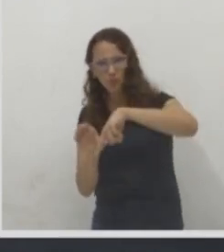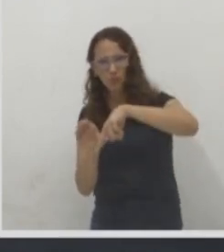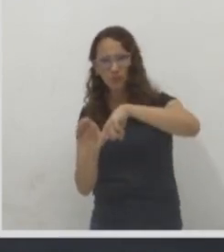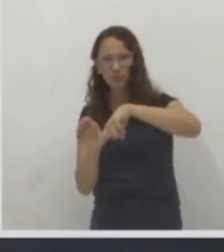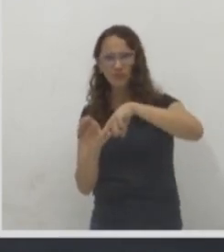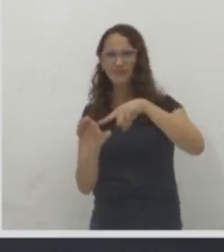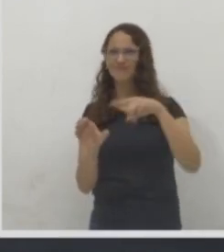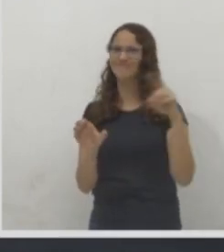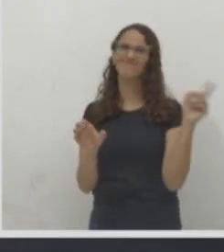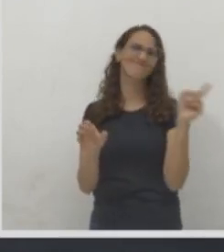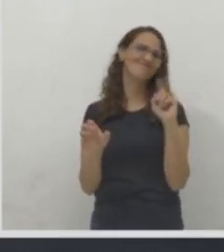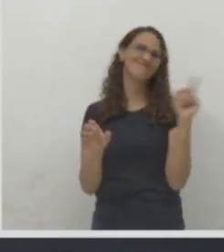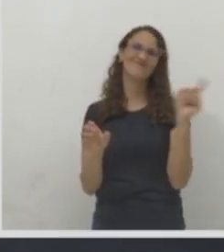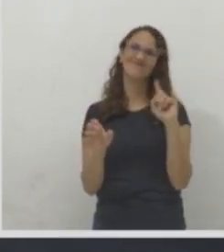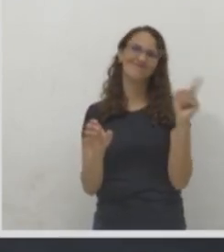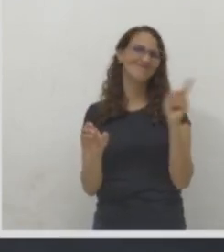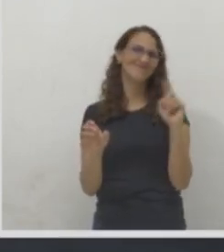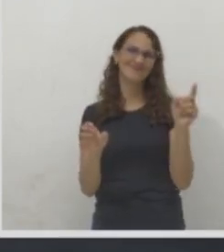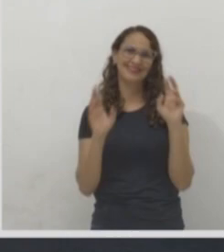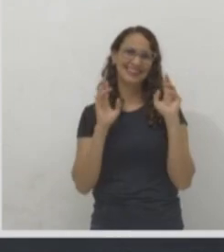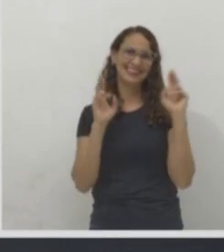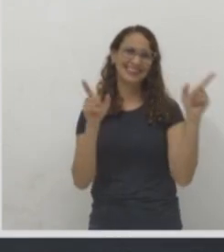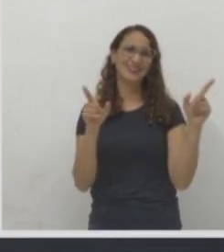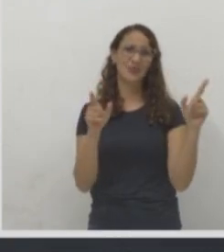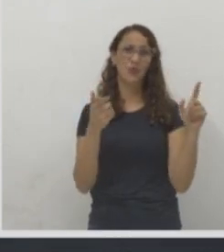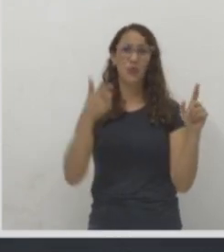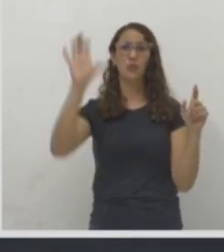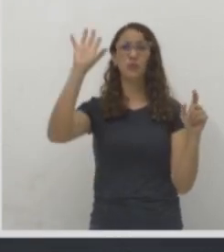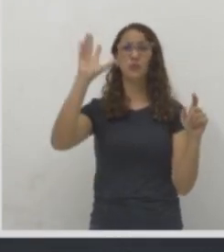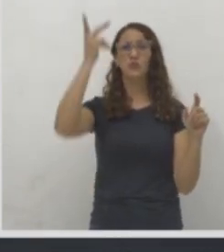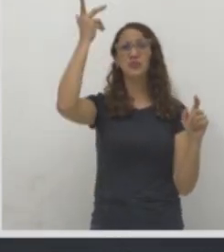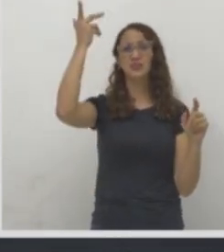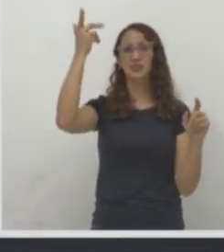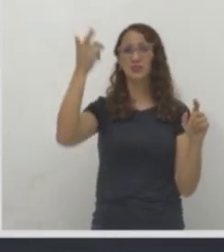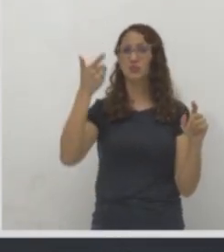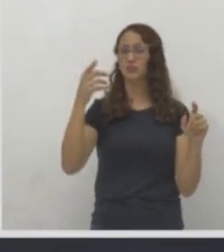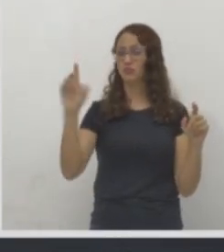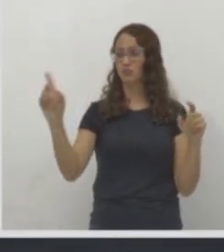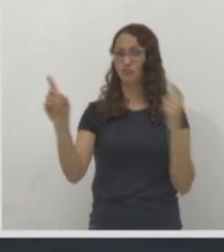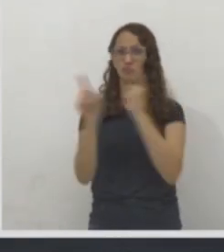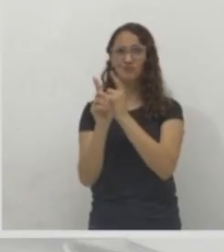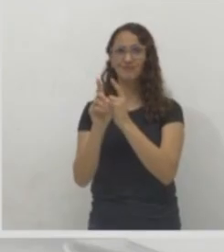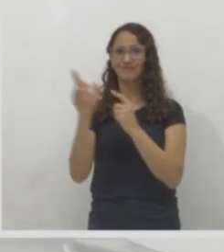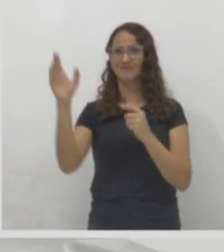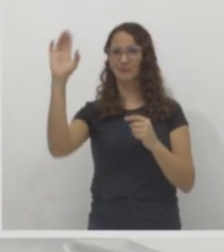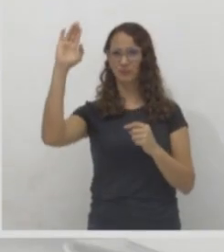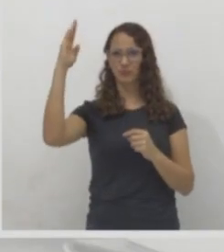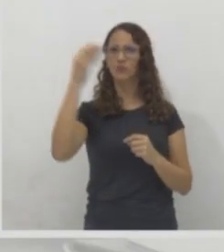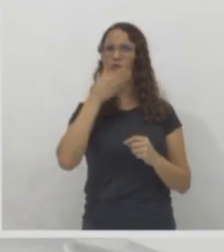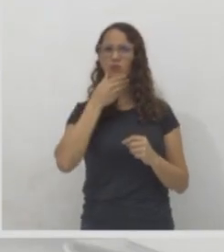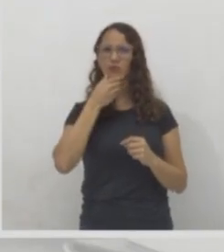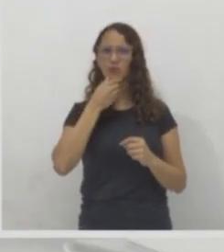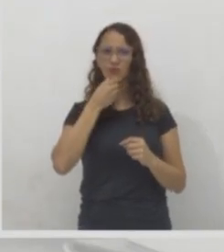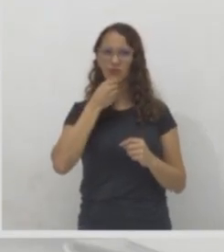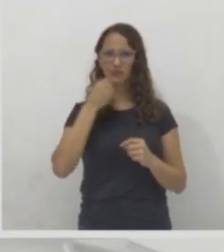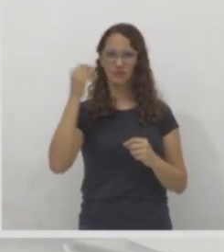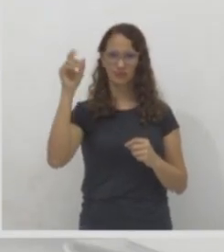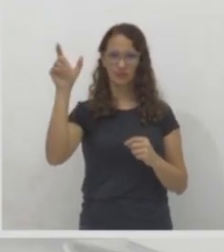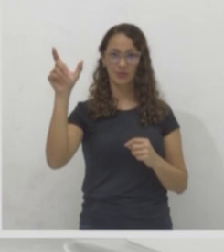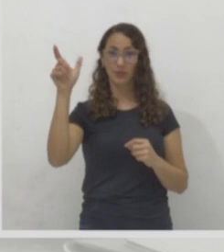Não teve o destino que ele esperava. Encontrou um obstáculo. E aí ele diz, mas o